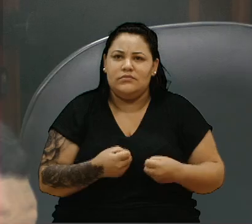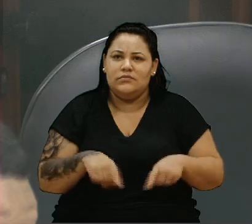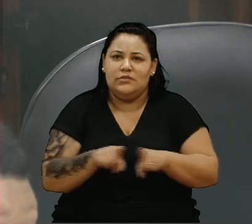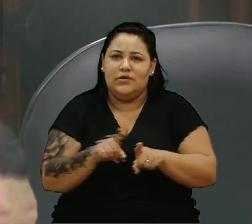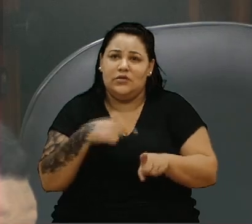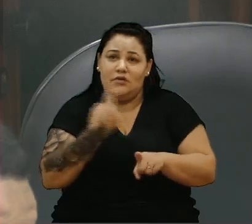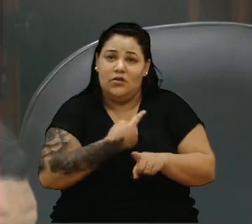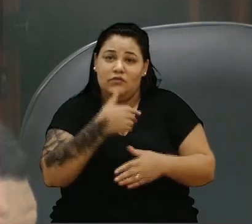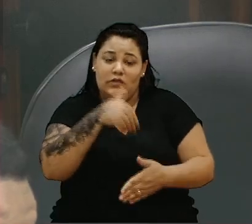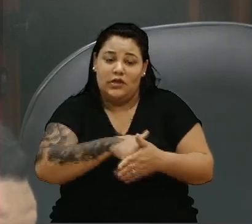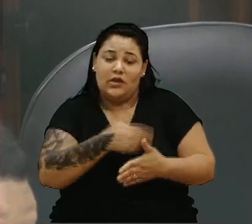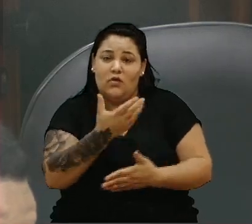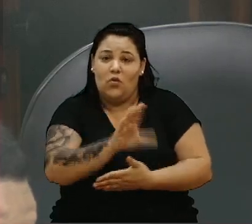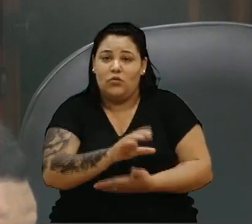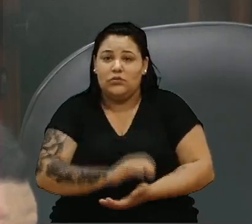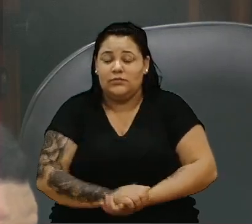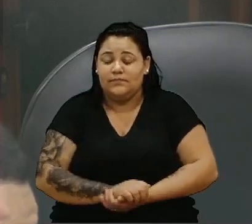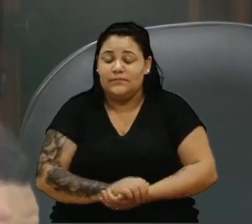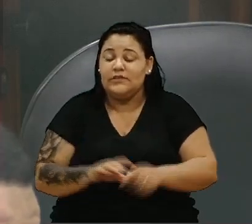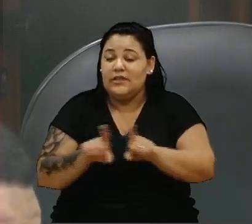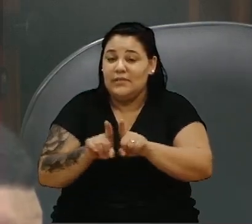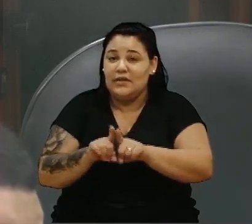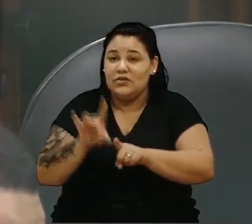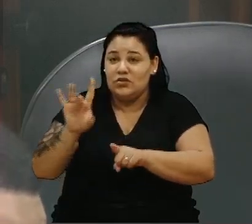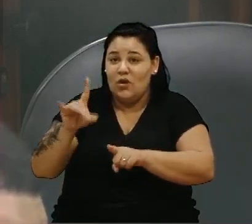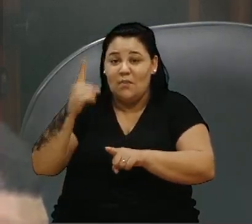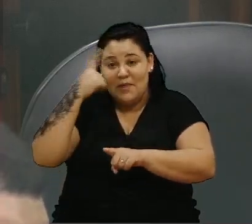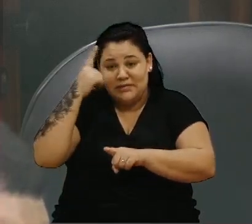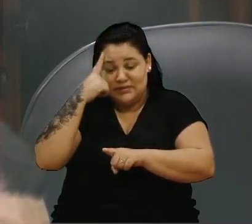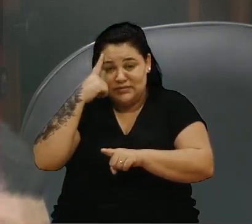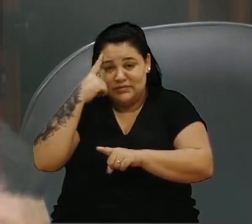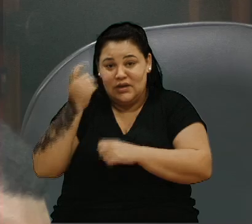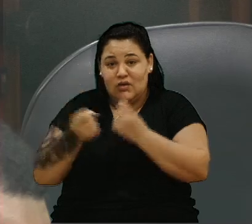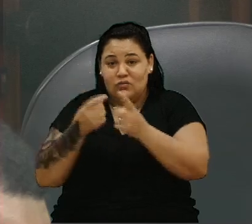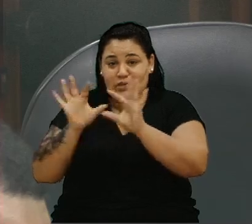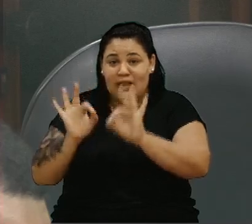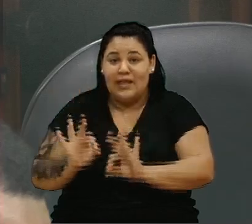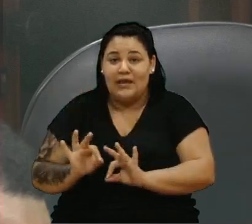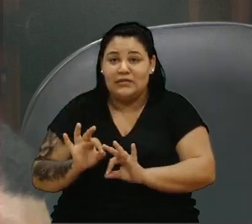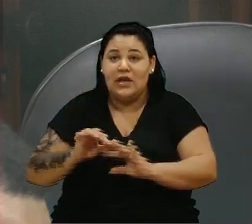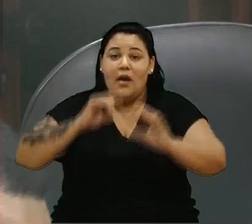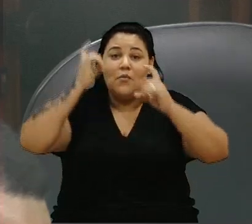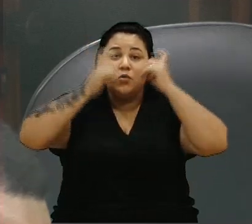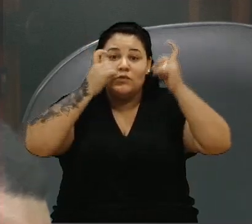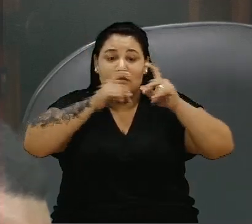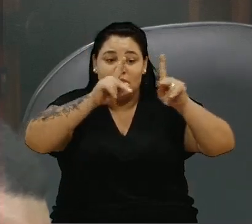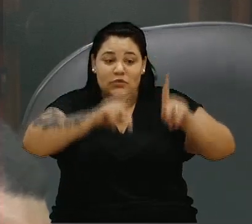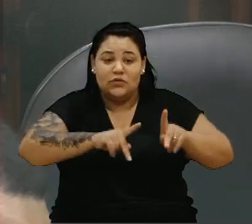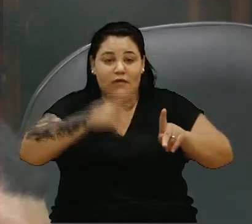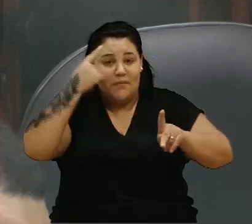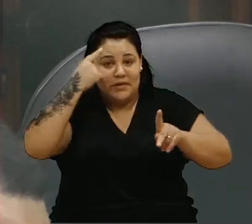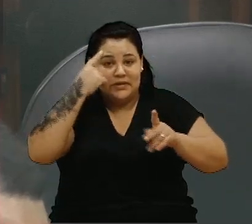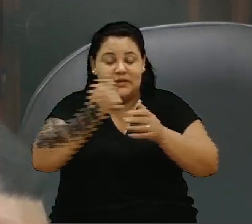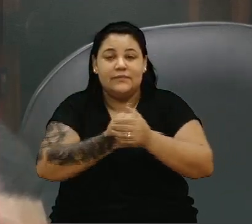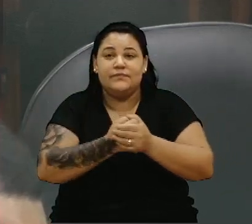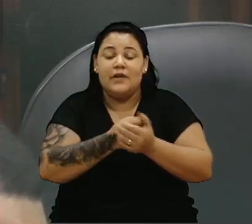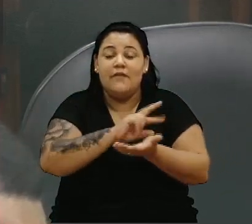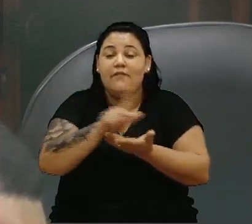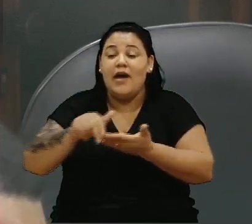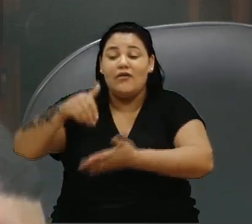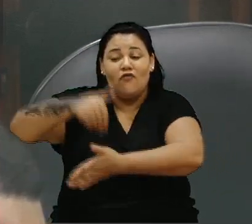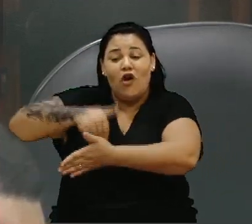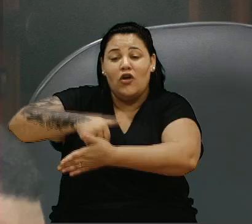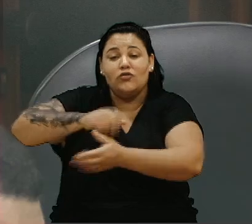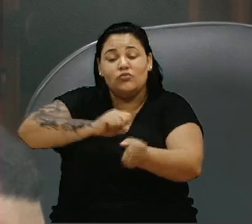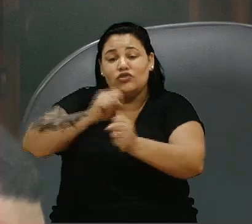contra. Inclusive, se fosse pensando somente nisso, e a nossa preocupação com o que as pessoas vão pensar, vários votos teriam sido